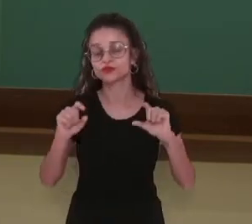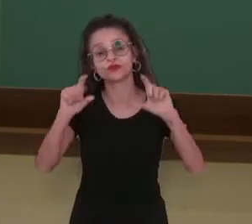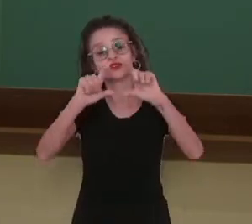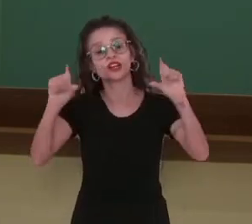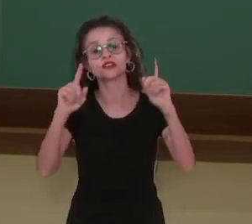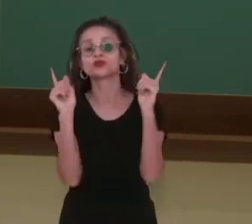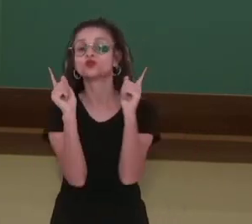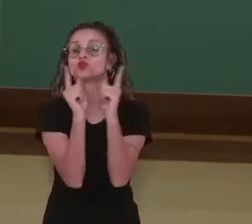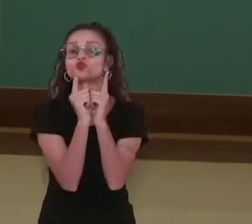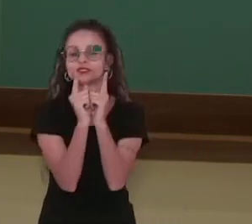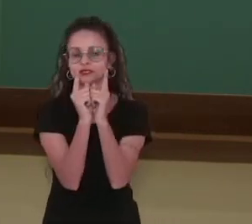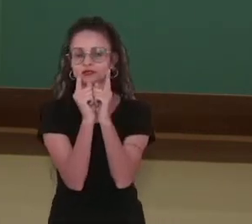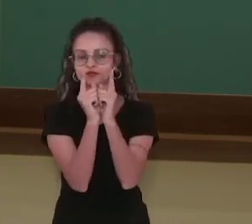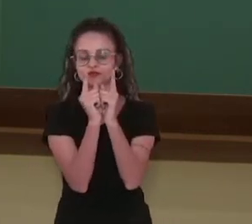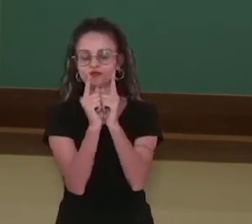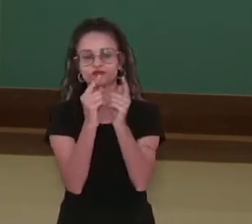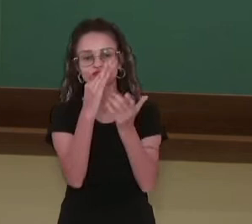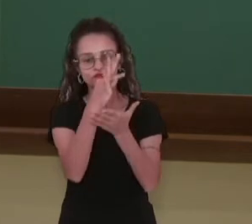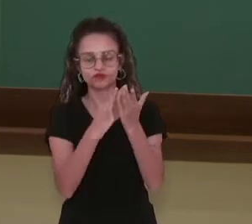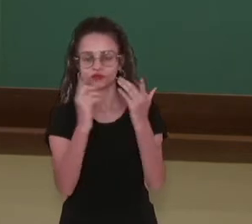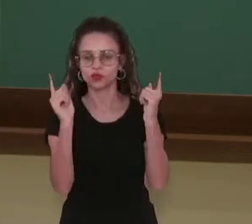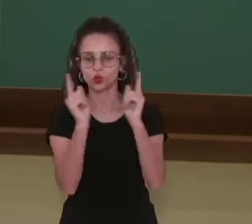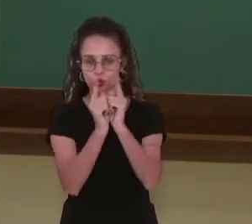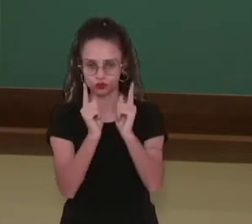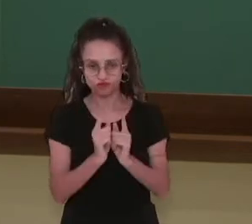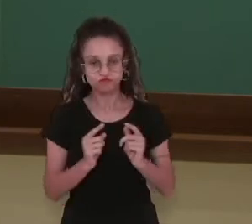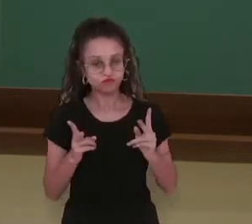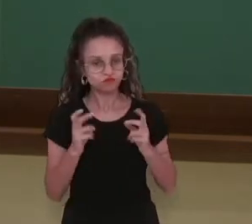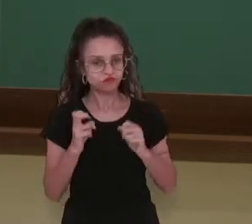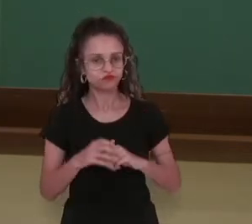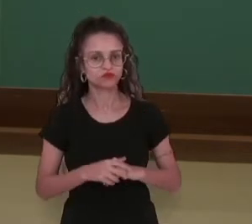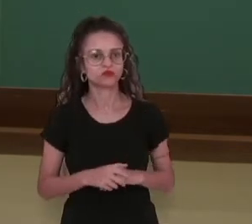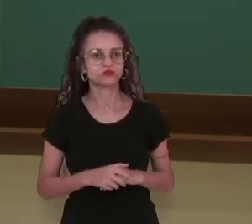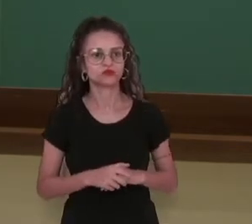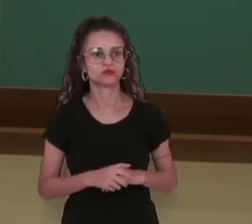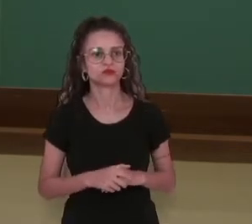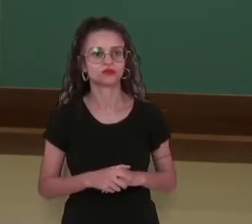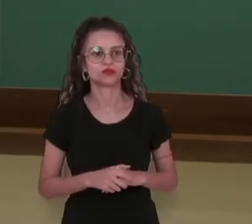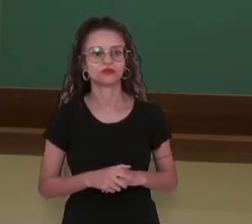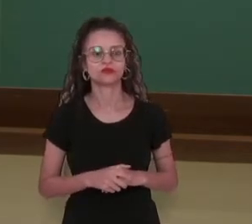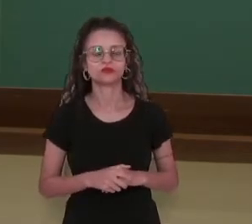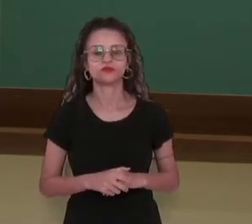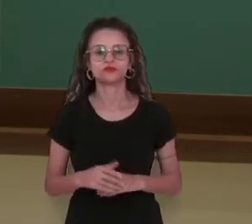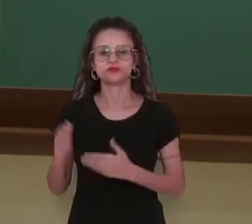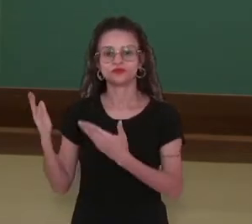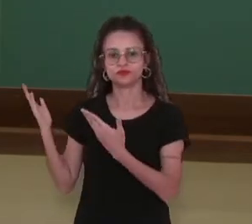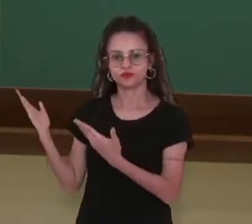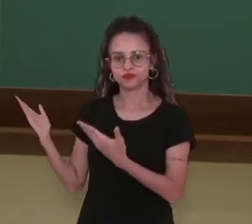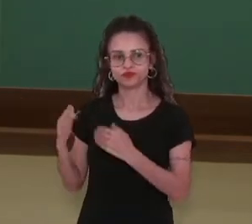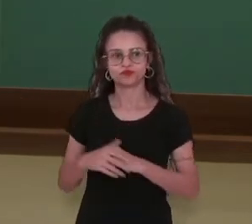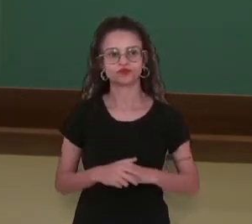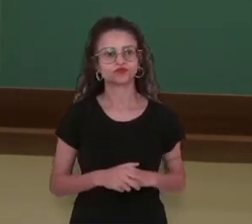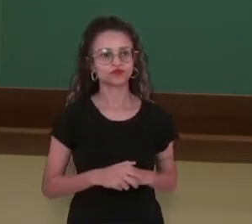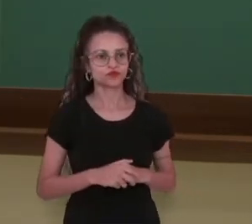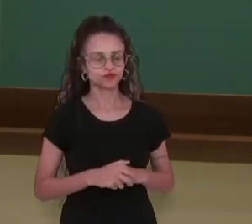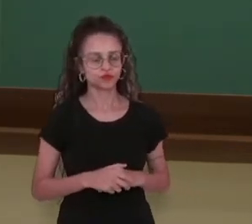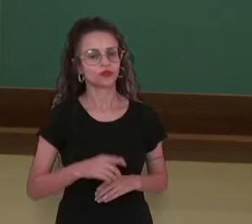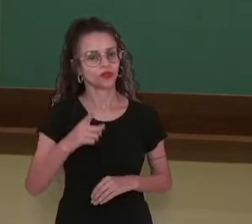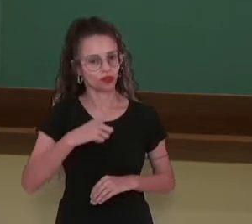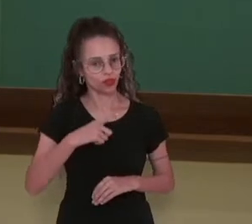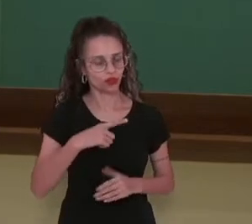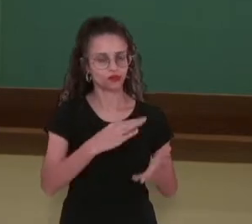frases curtas, é um texto bem curtinho. Percebe? Aqui na leitura eu tenho a